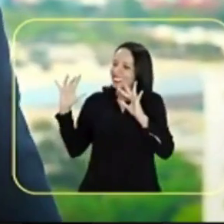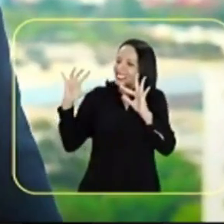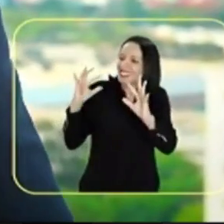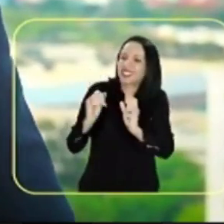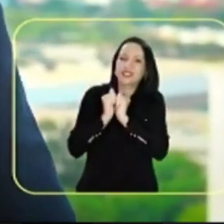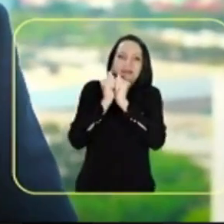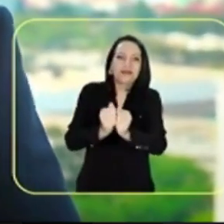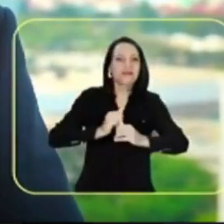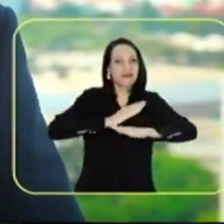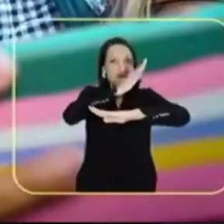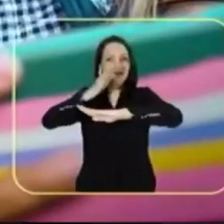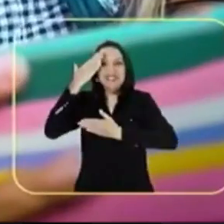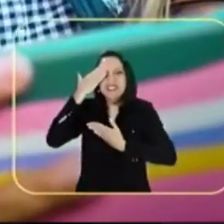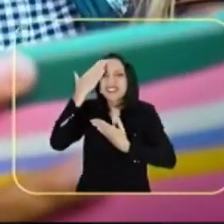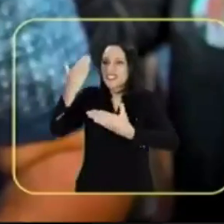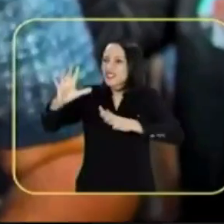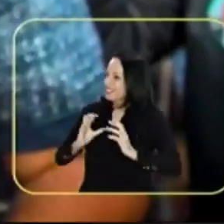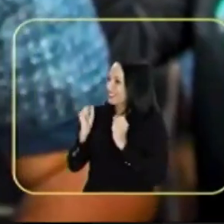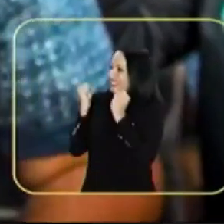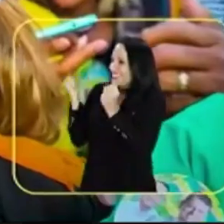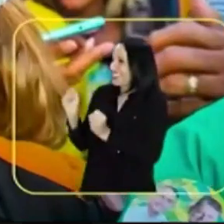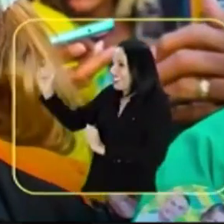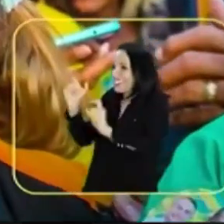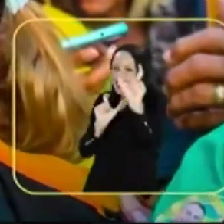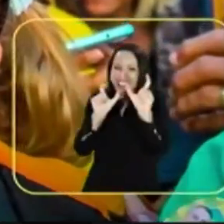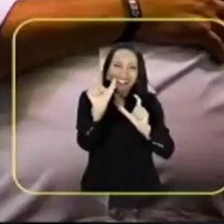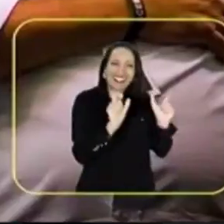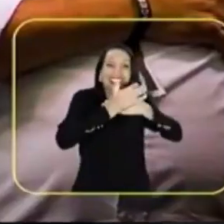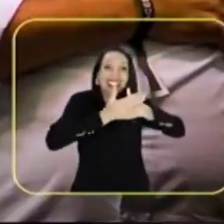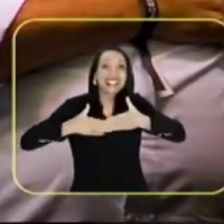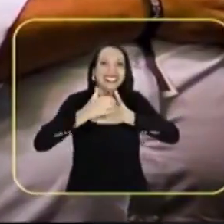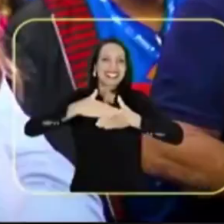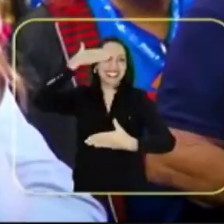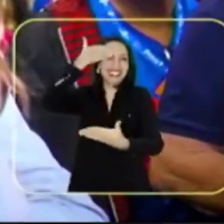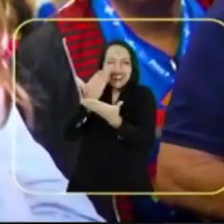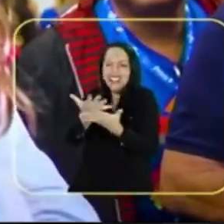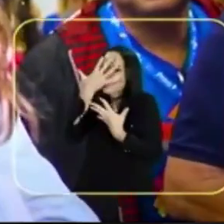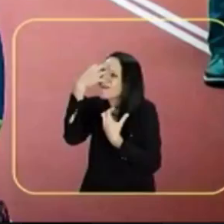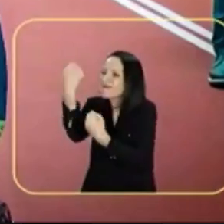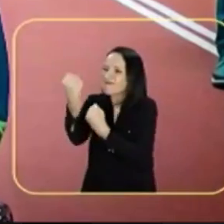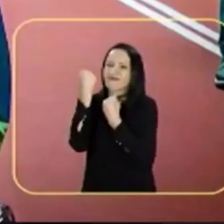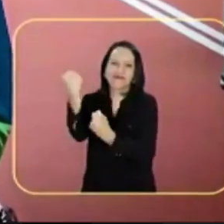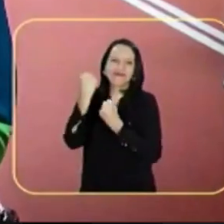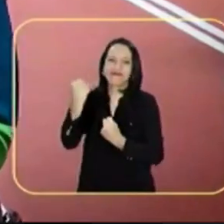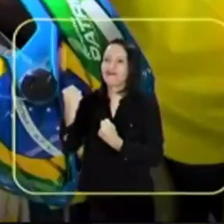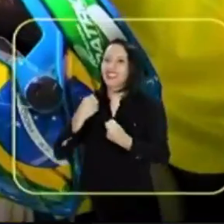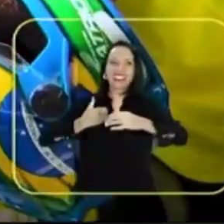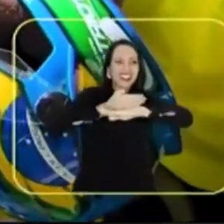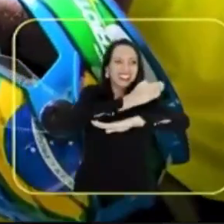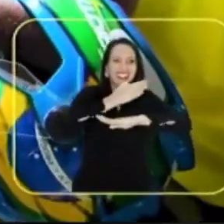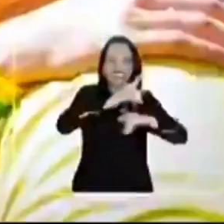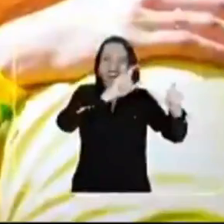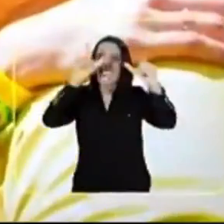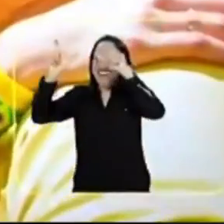têm me acompanhado nessa caminhada. Quero agradecer a força, as palavras, o carinho, a confiança que eu recebi em todos